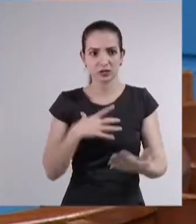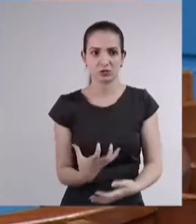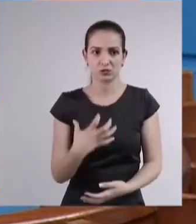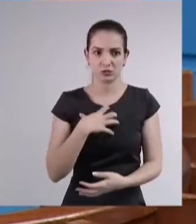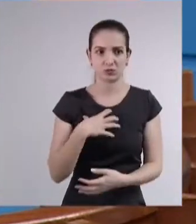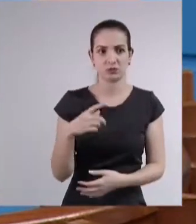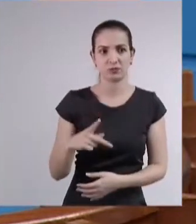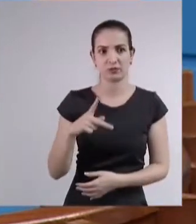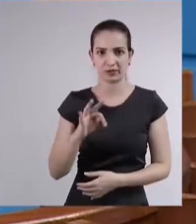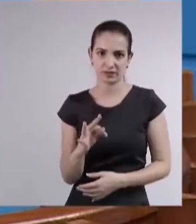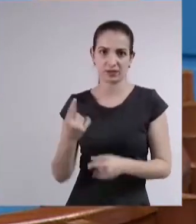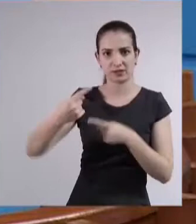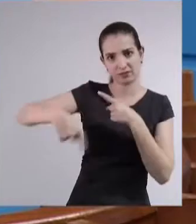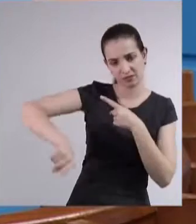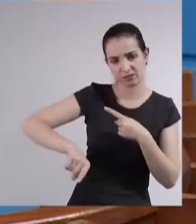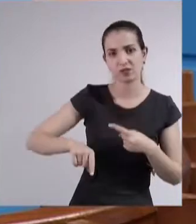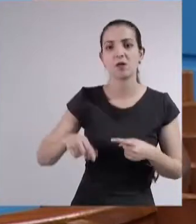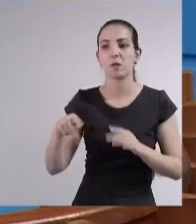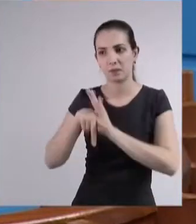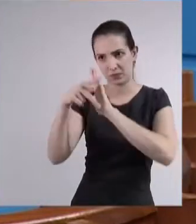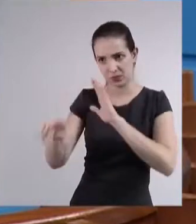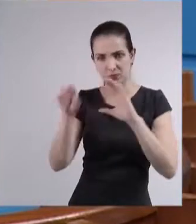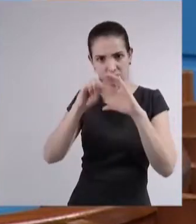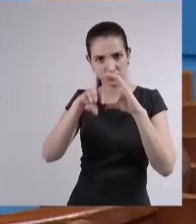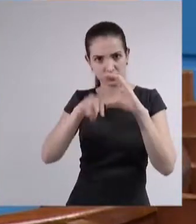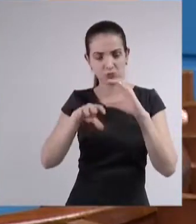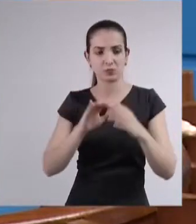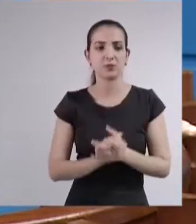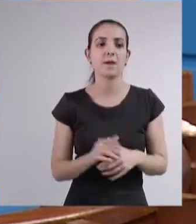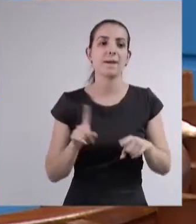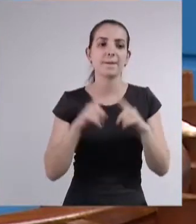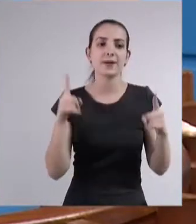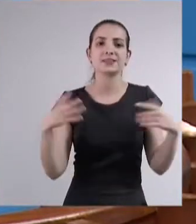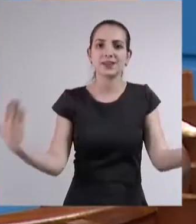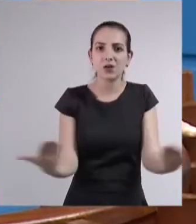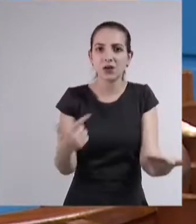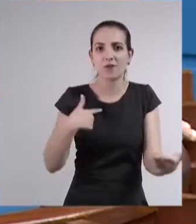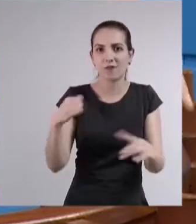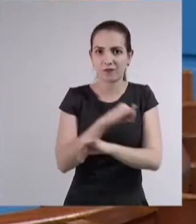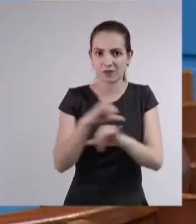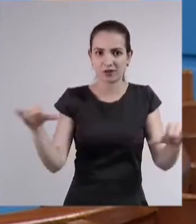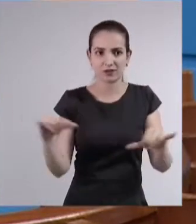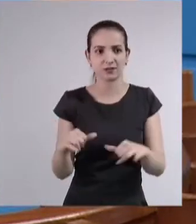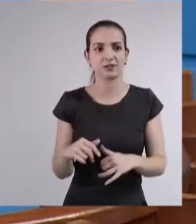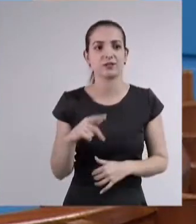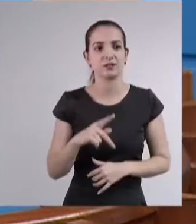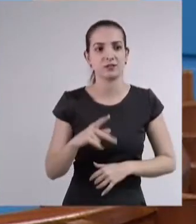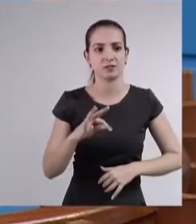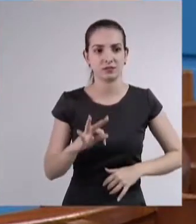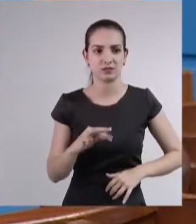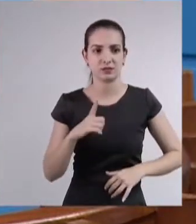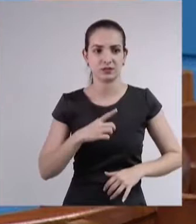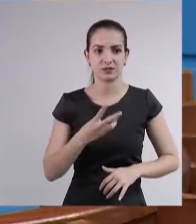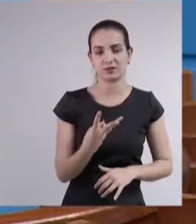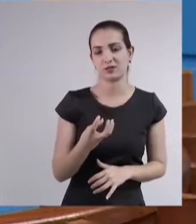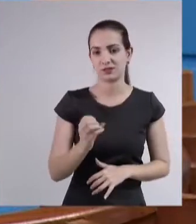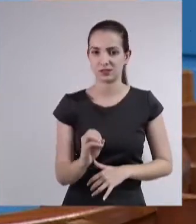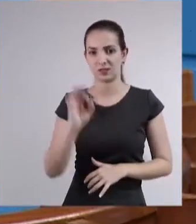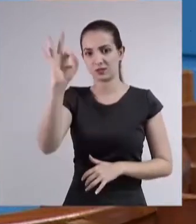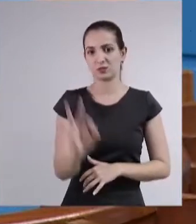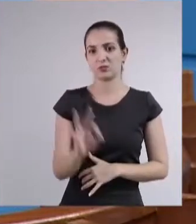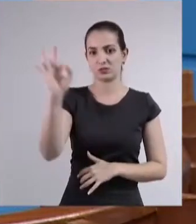criaram, existe, né? Só que, deputado, deixa eu falar uma coisa para Vossa Excelência. O PT teve 30% dos